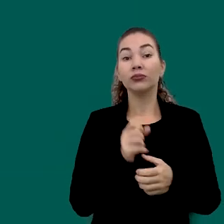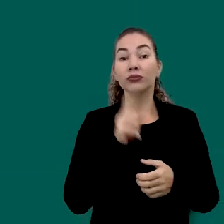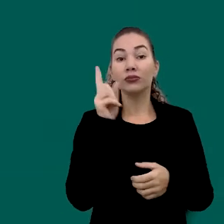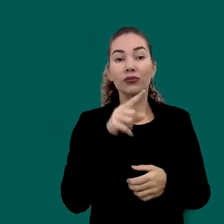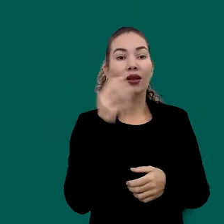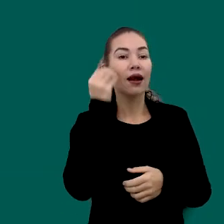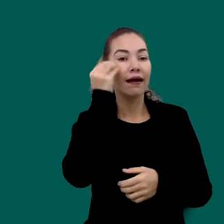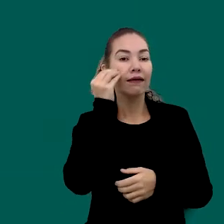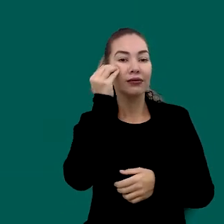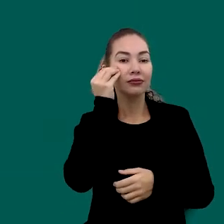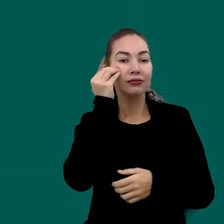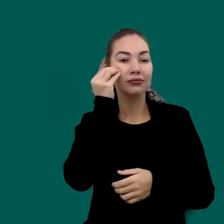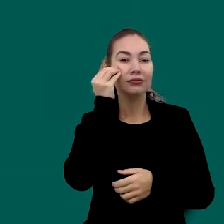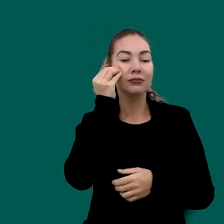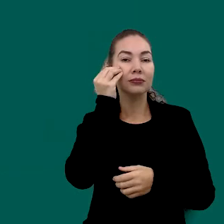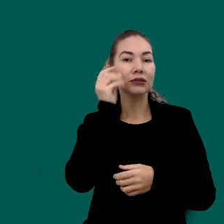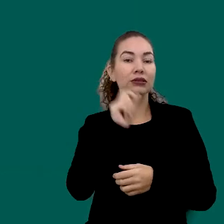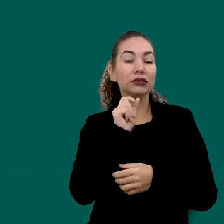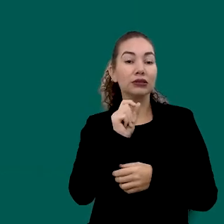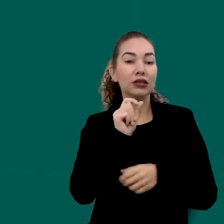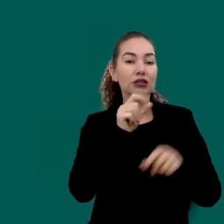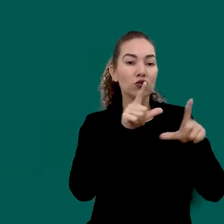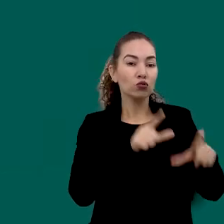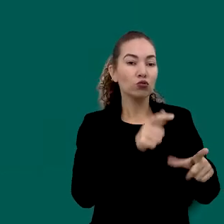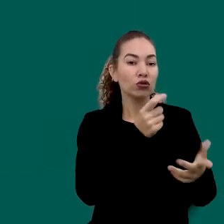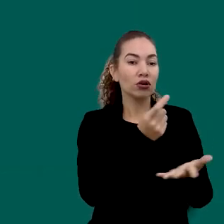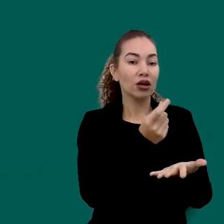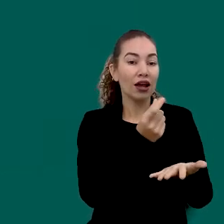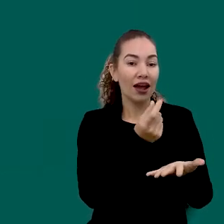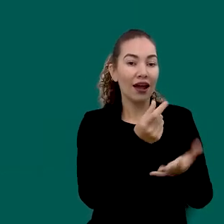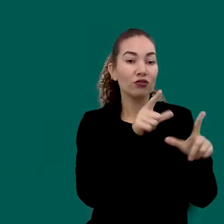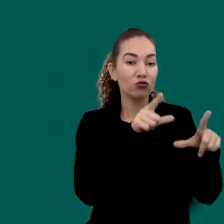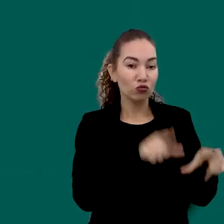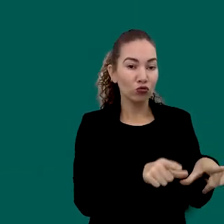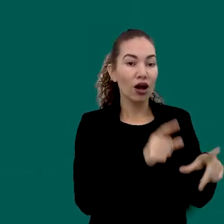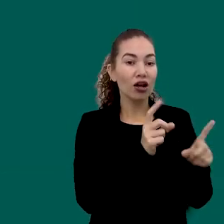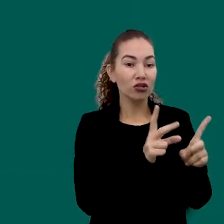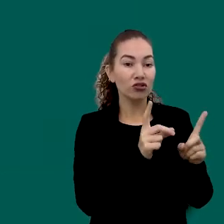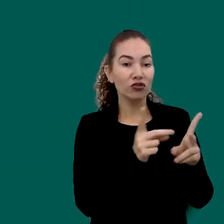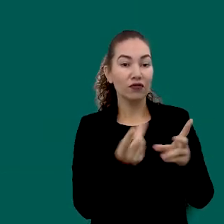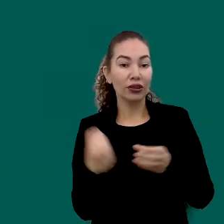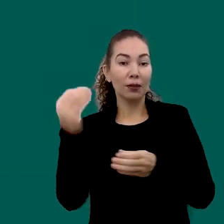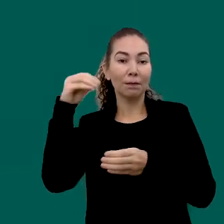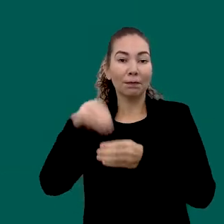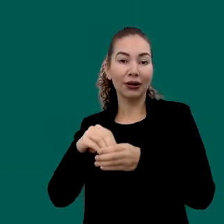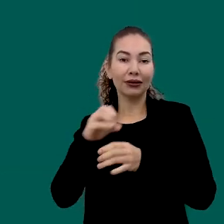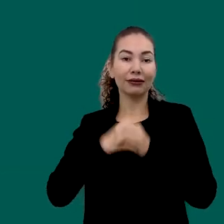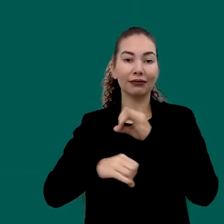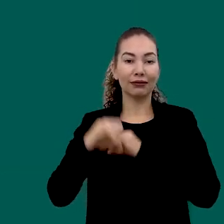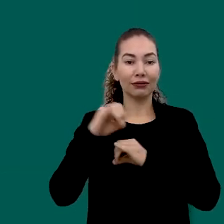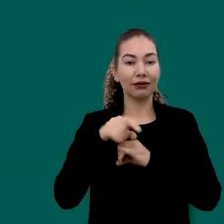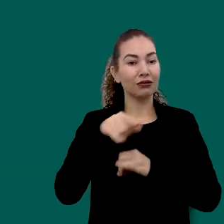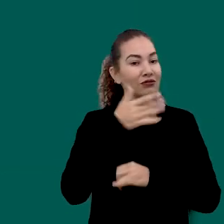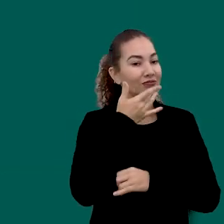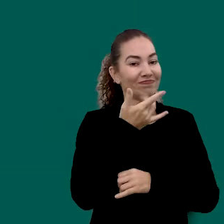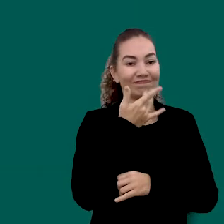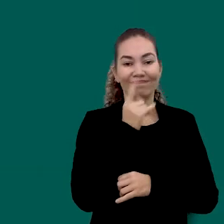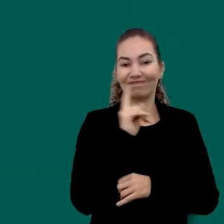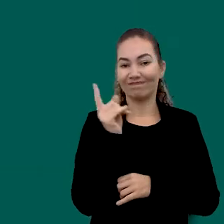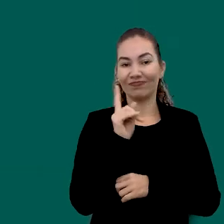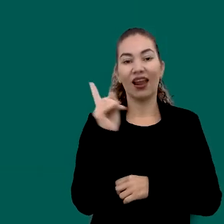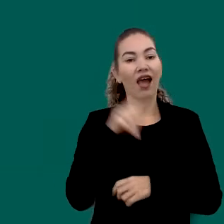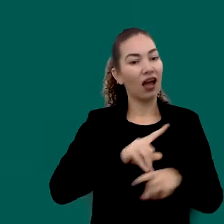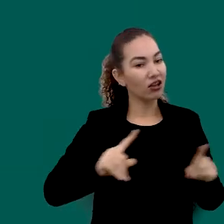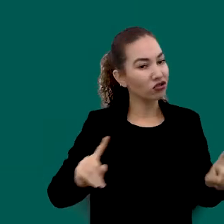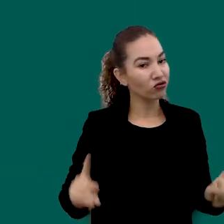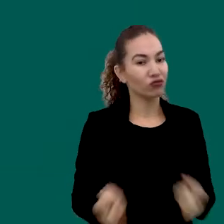levar a experiência lá do ponto de venda para dentro do e-commerce. Mas não é fácil, é extremamente desafiador, né? Porque no